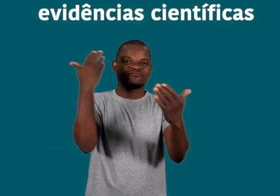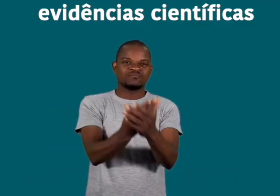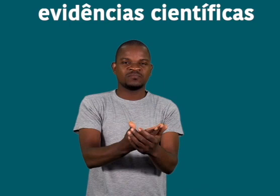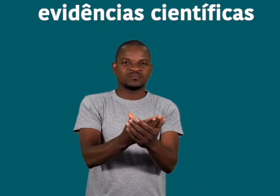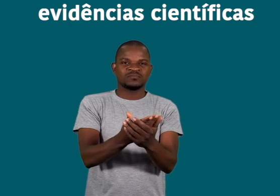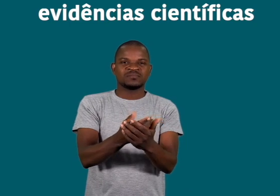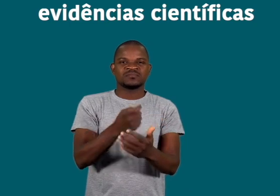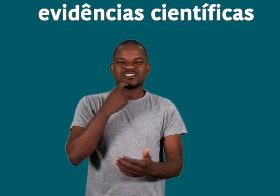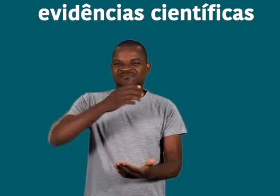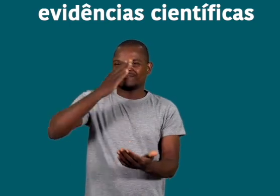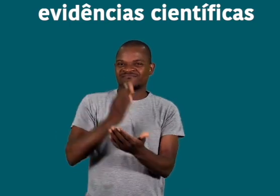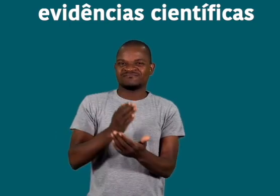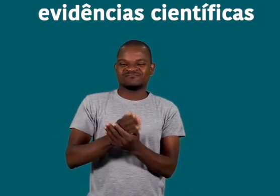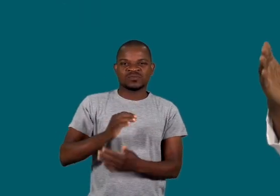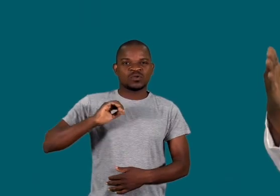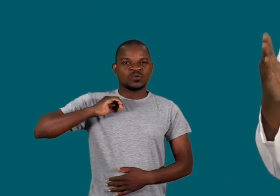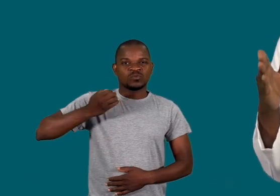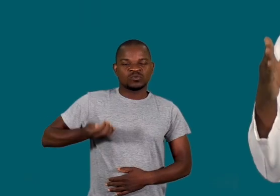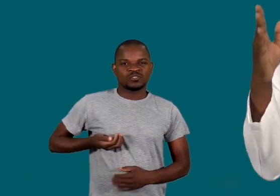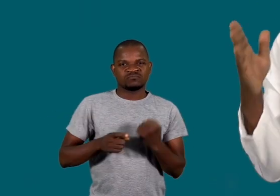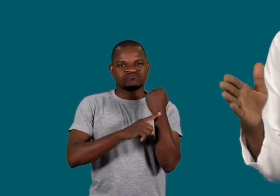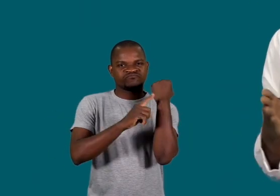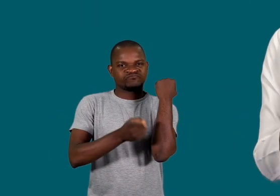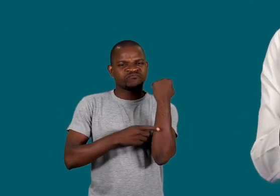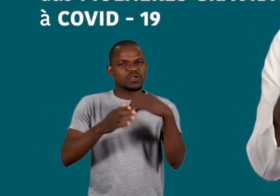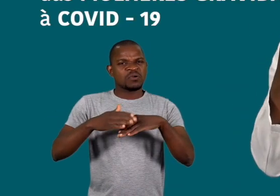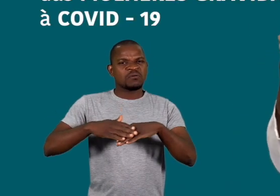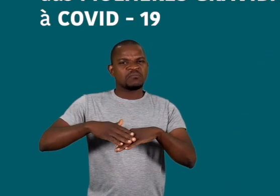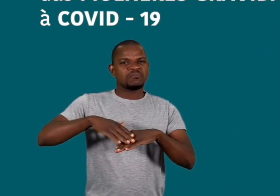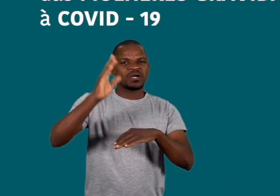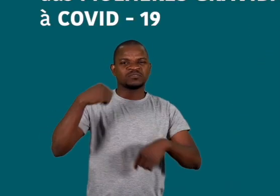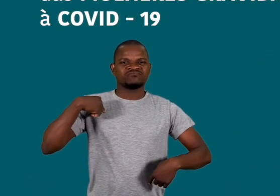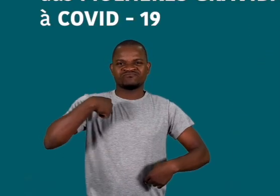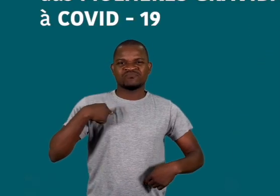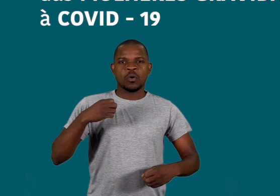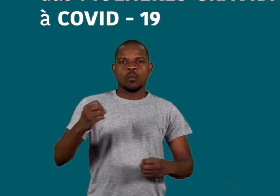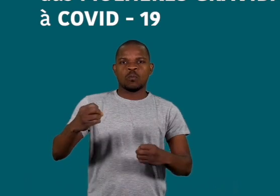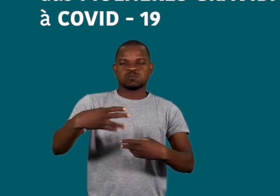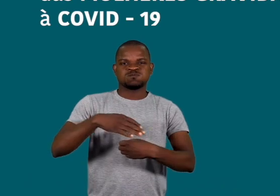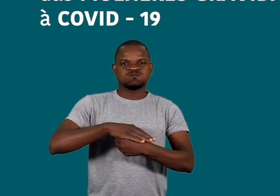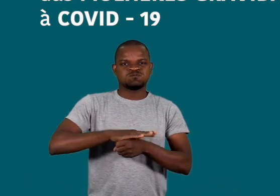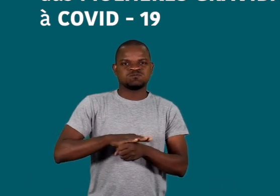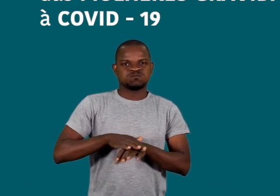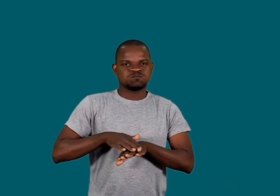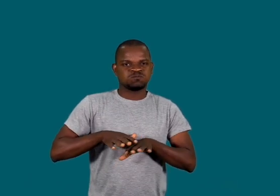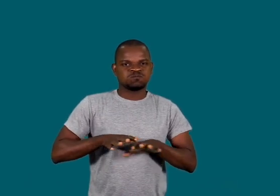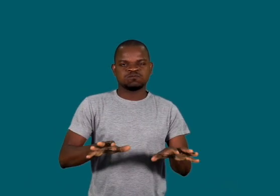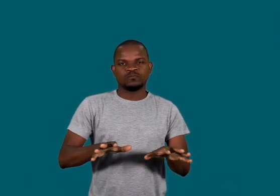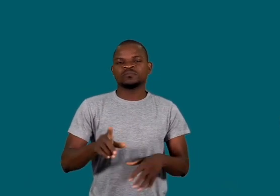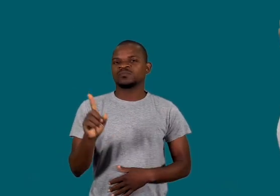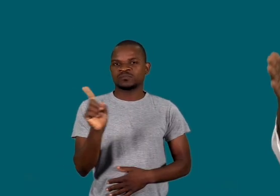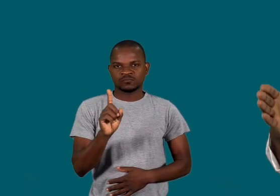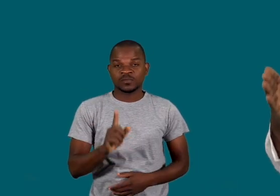momento não existem evidências científicas sobre o aumento da sustentabilidade das mulheres grávidas a Covid-19 e